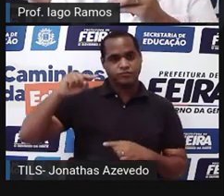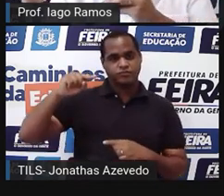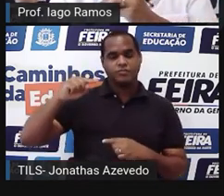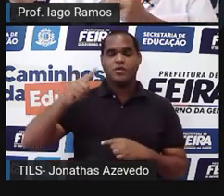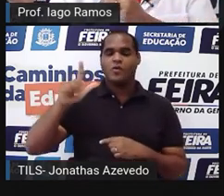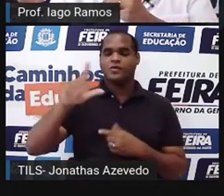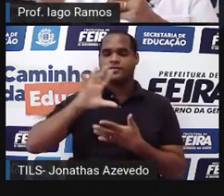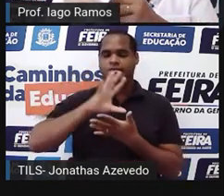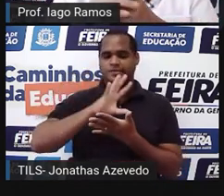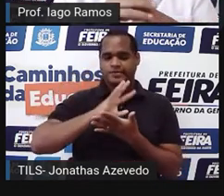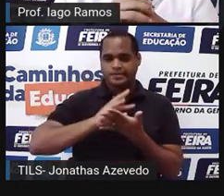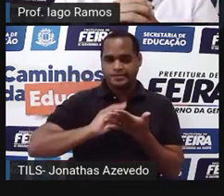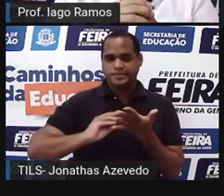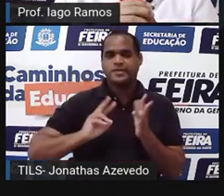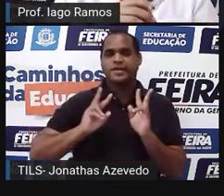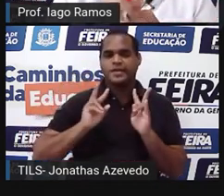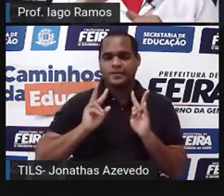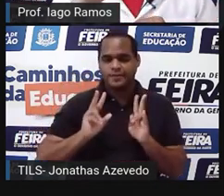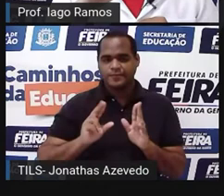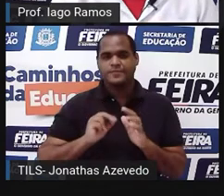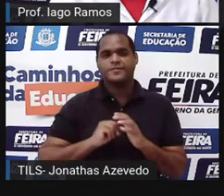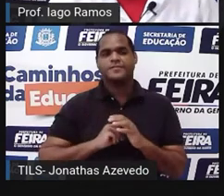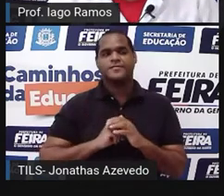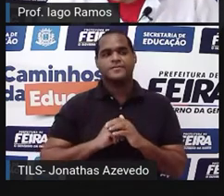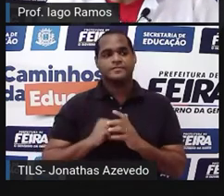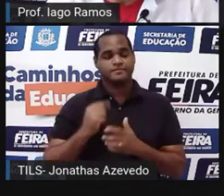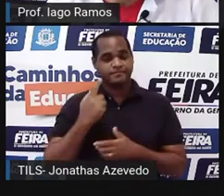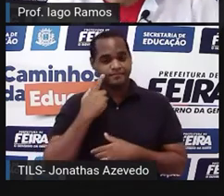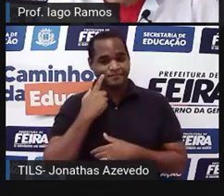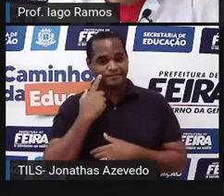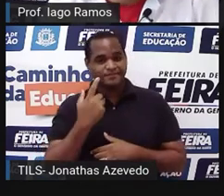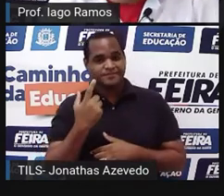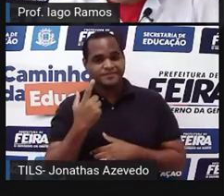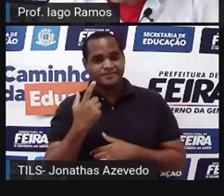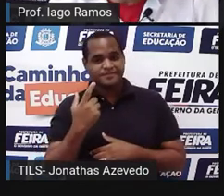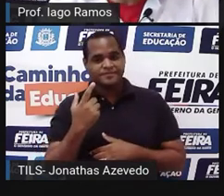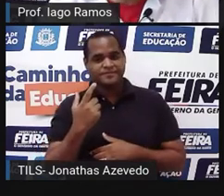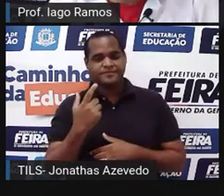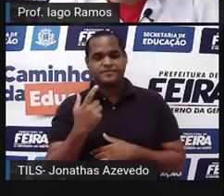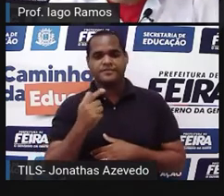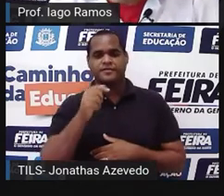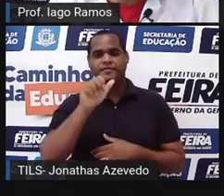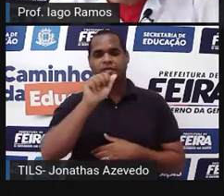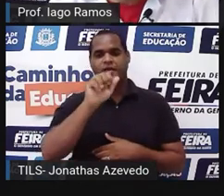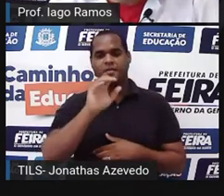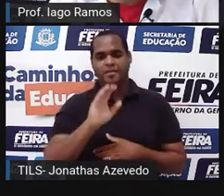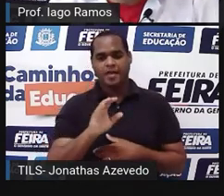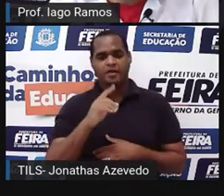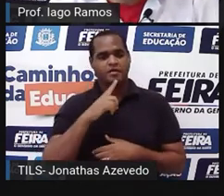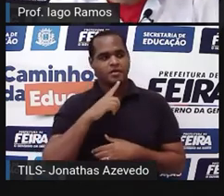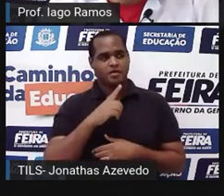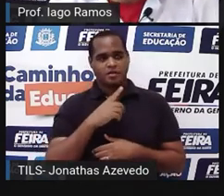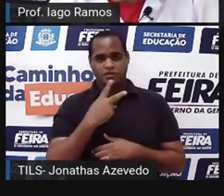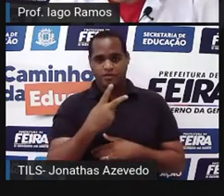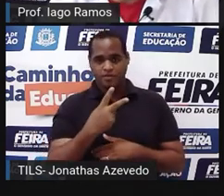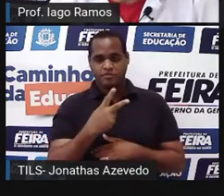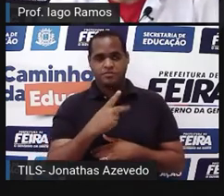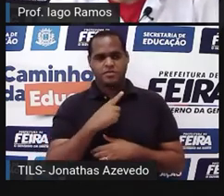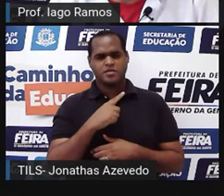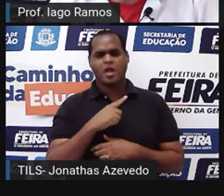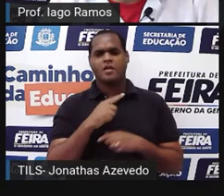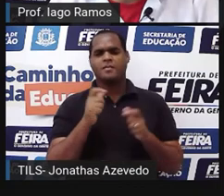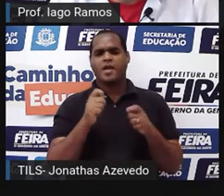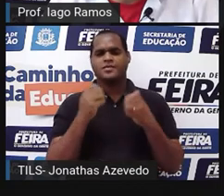outro aumenta da mesma forma. Olha só. AB mede 2.